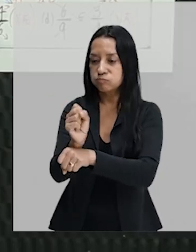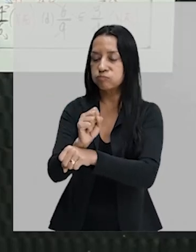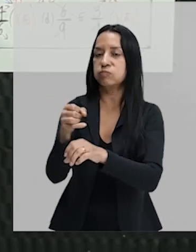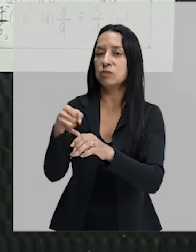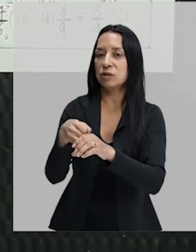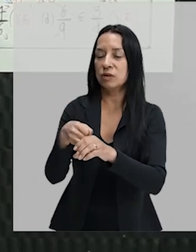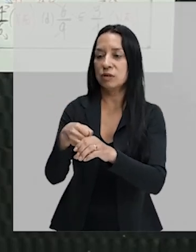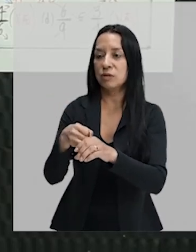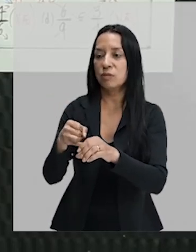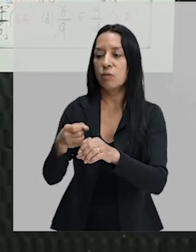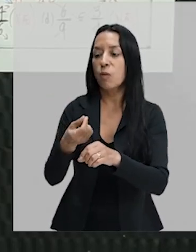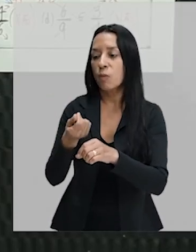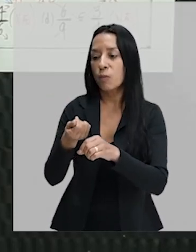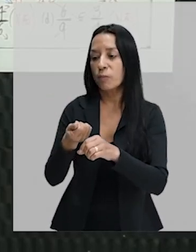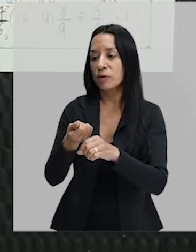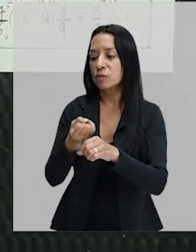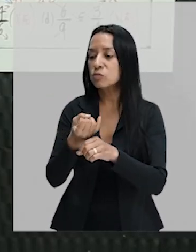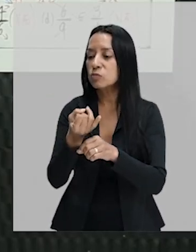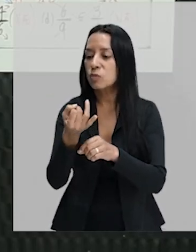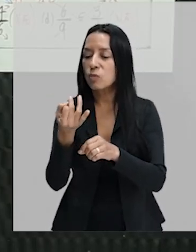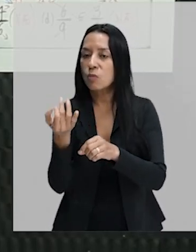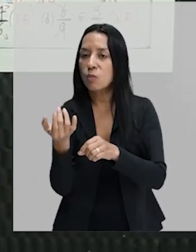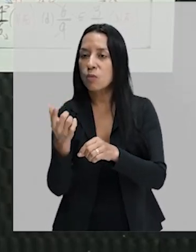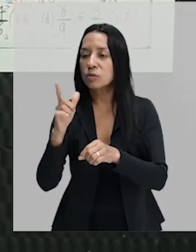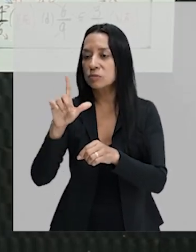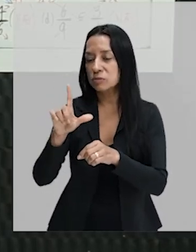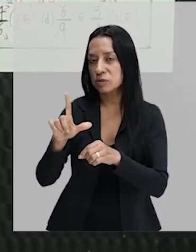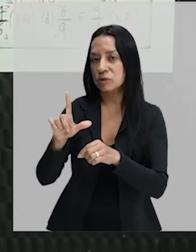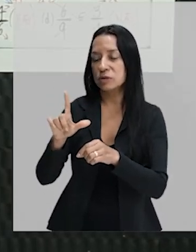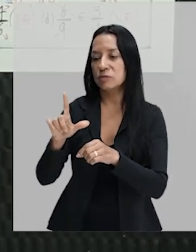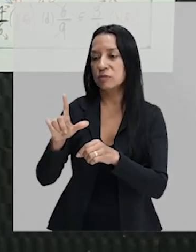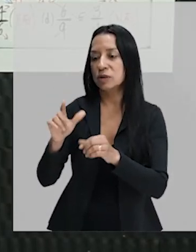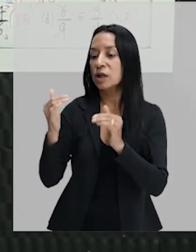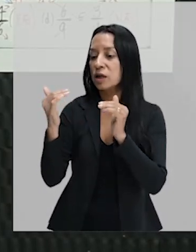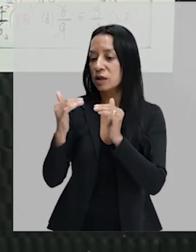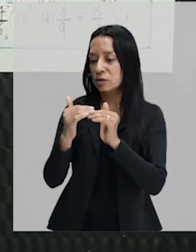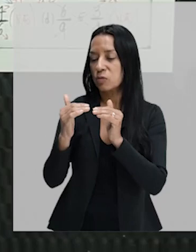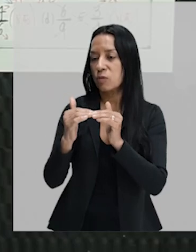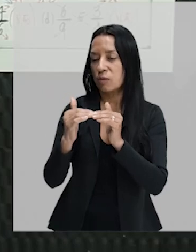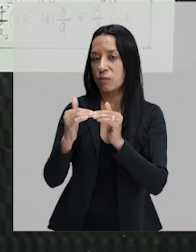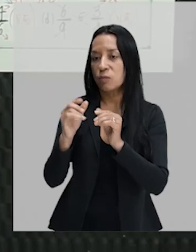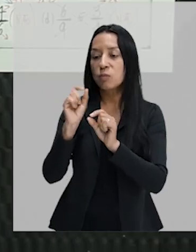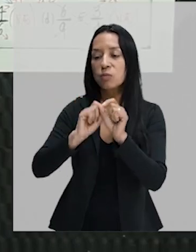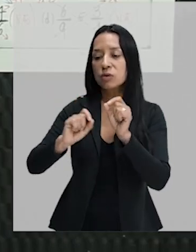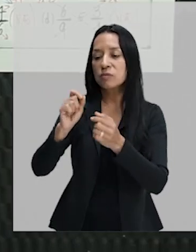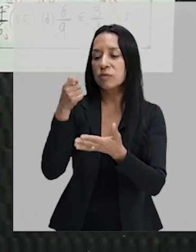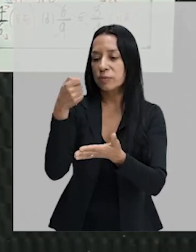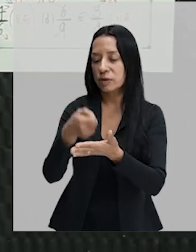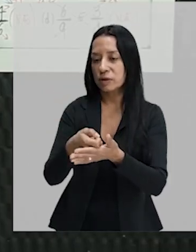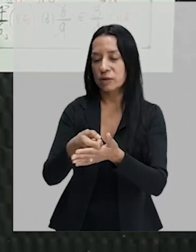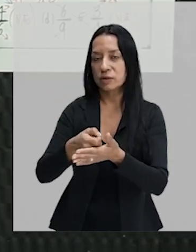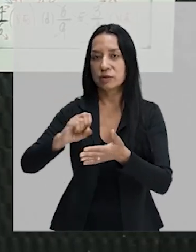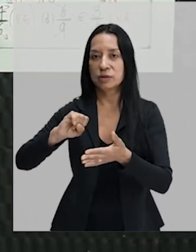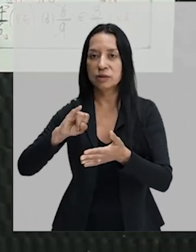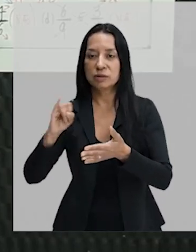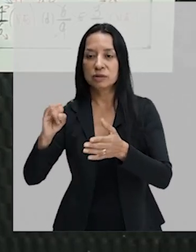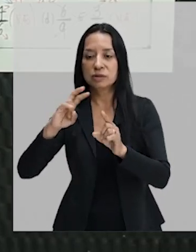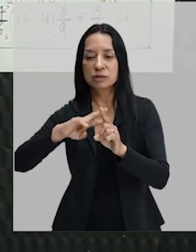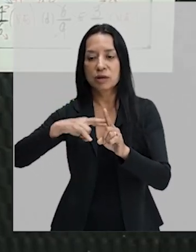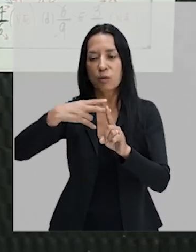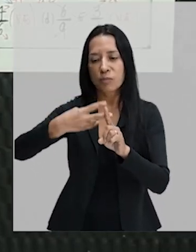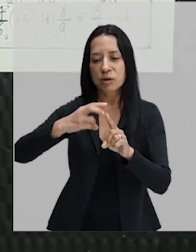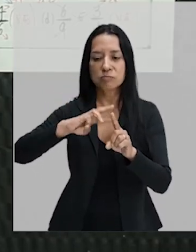preço da quantidade de litros vai ser proporcional ao que você vai pagar. Se eu aumentar, se eu triplicar a quantidade